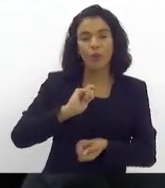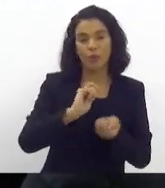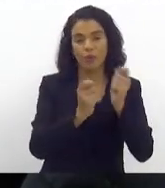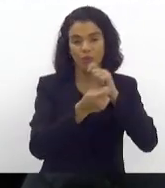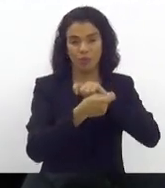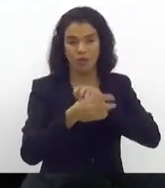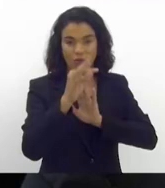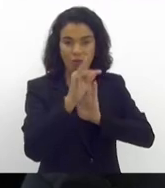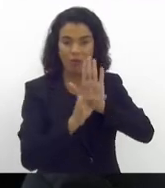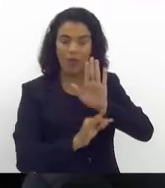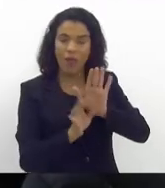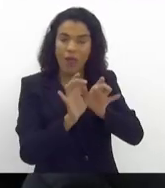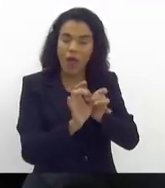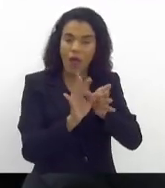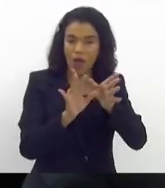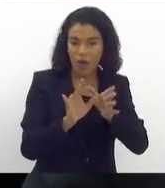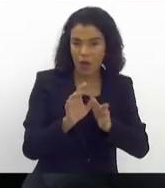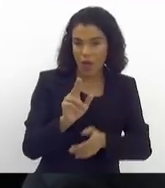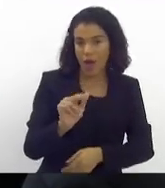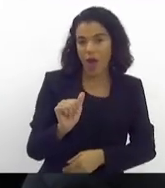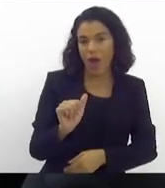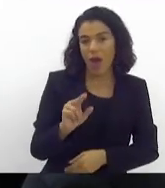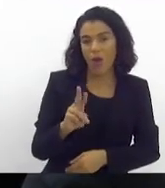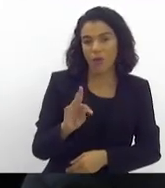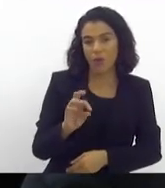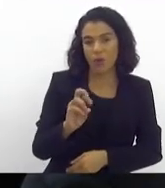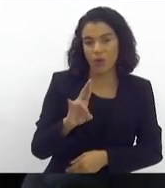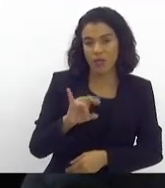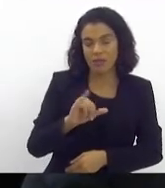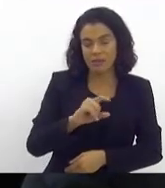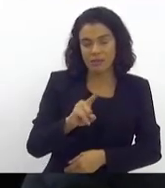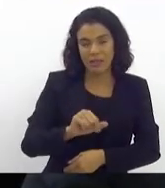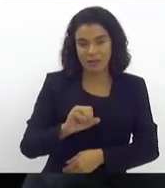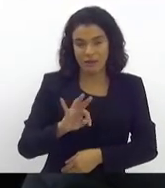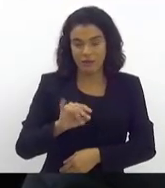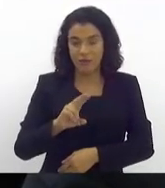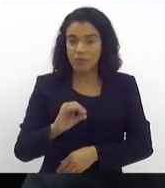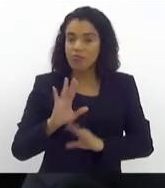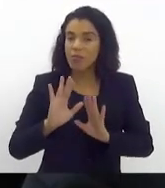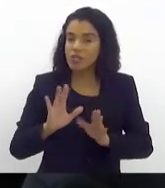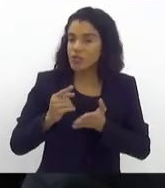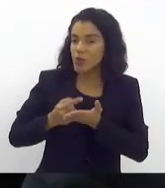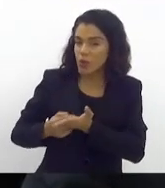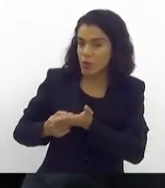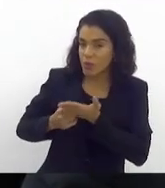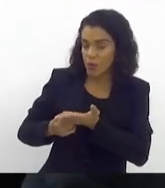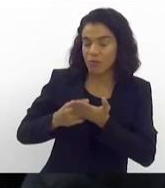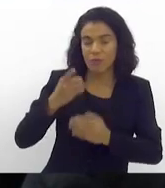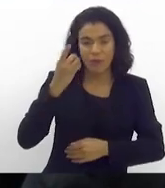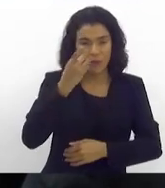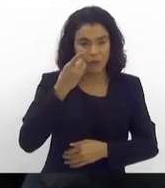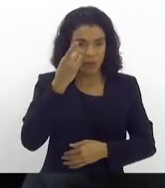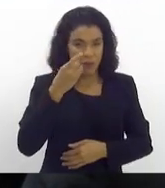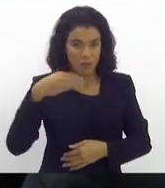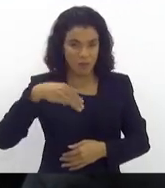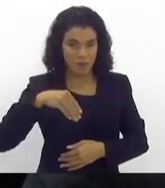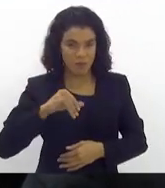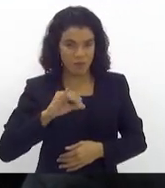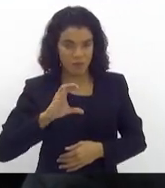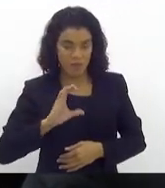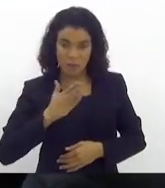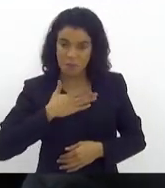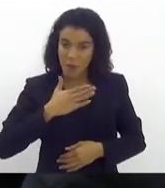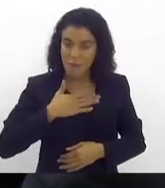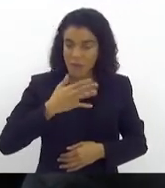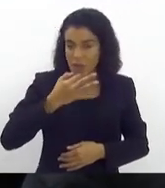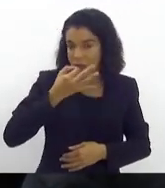com isso, porque ele segue aqui o que a gente tem combinado. Então, deputado Carlos Mink, por mim, assim, acho que